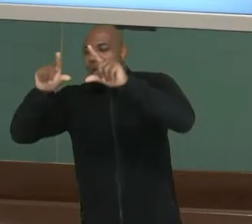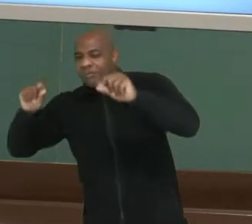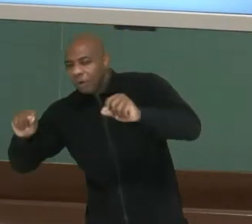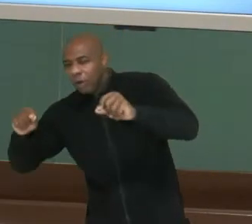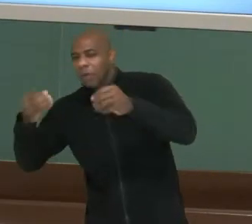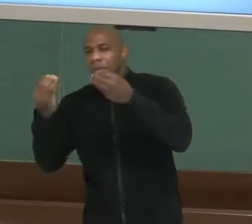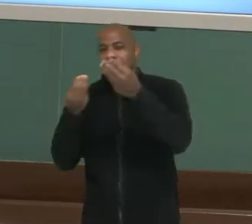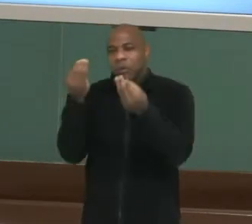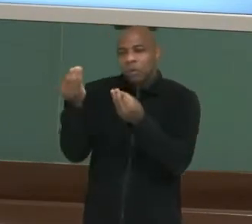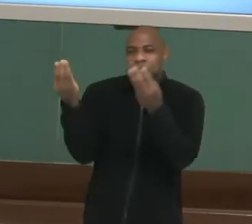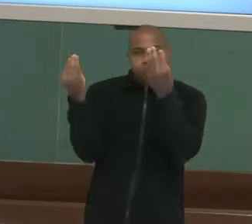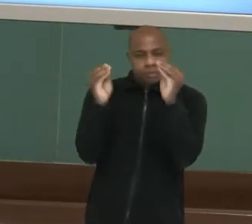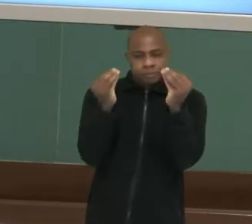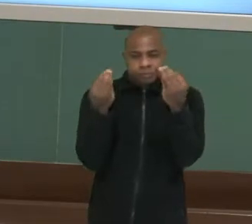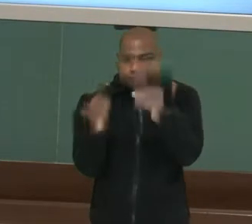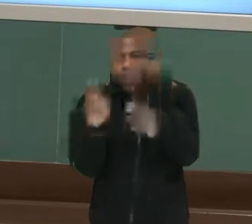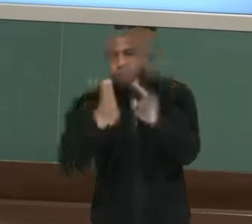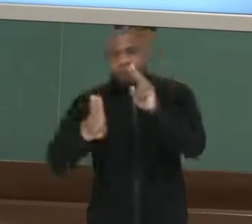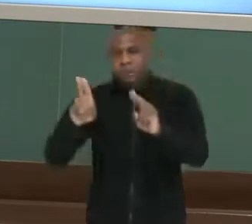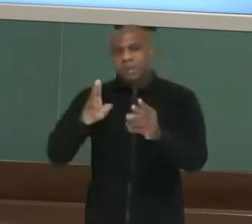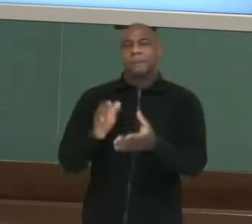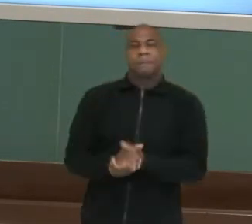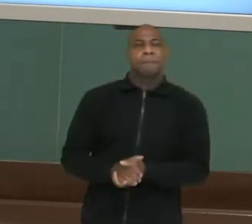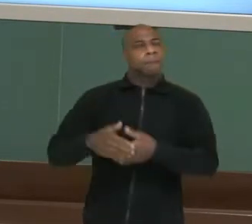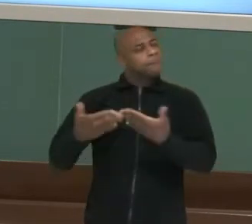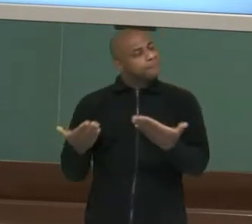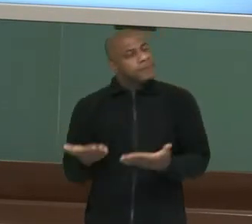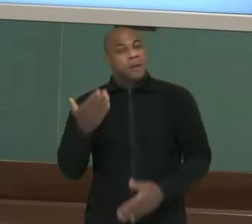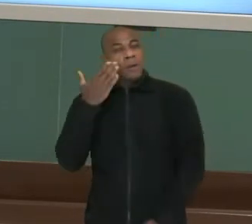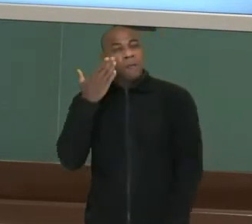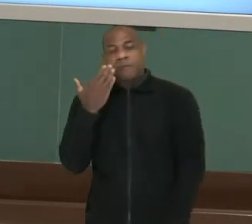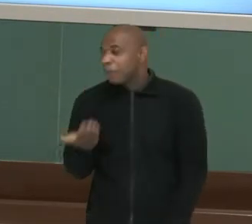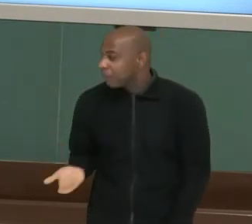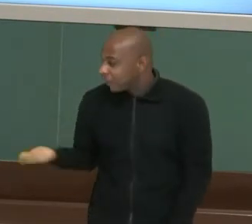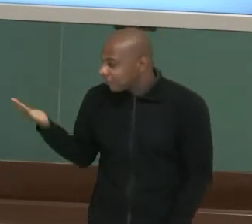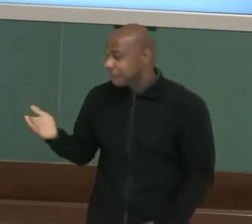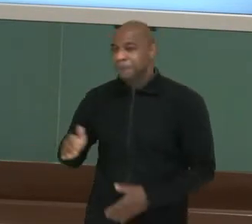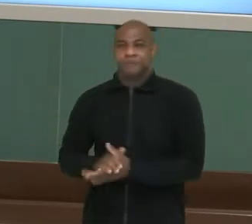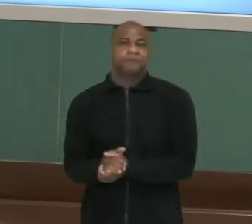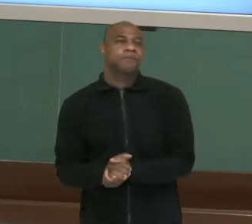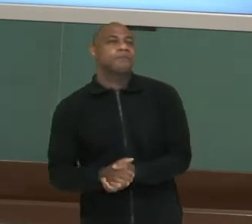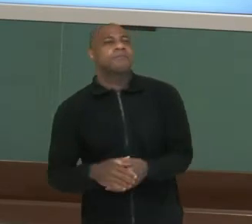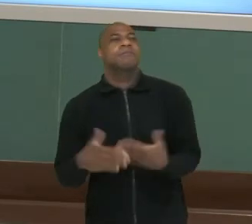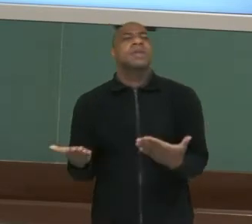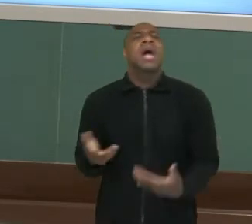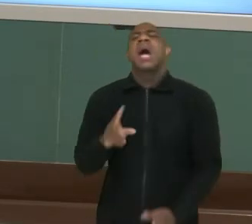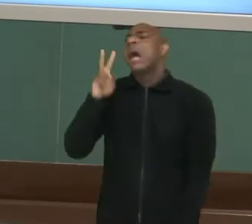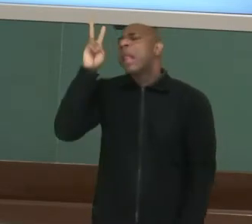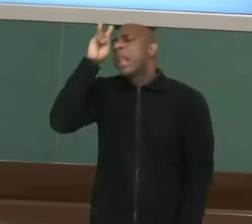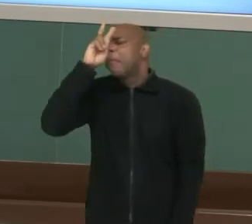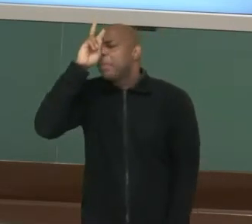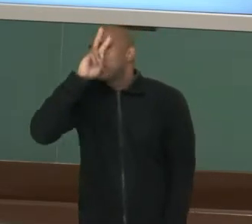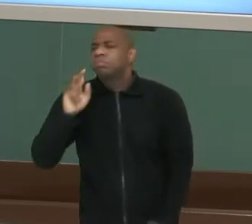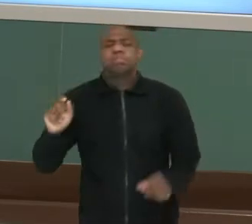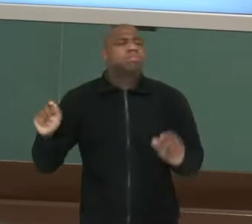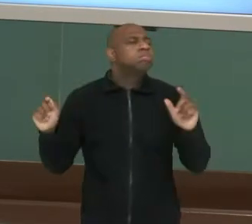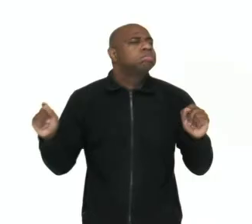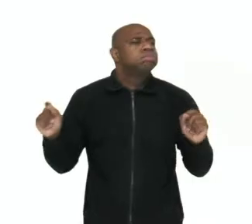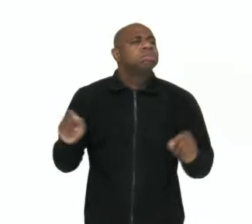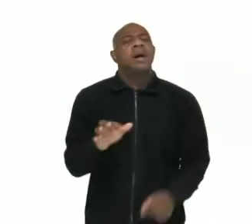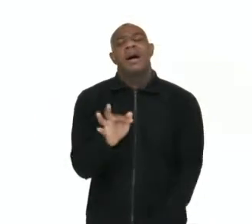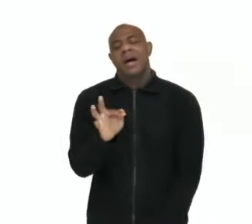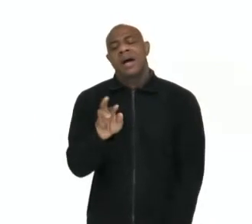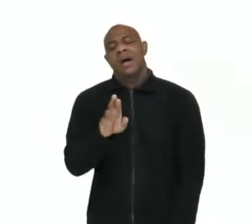algumas equações. Mas vamos lá? Vamos um pouquinho adiante? Pessoal, relembrando um pouquinho frequência